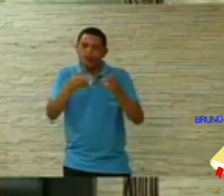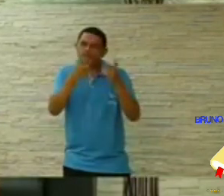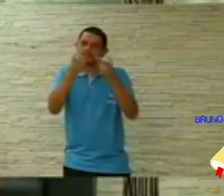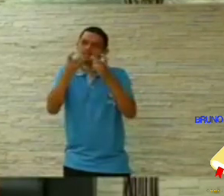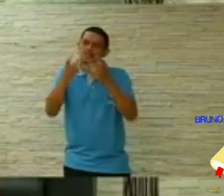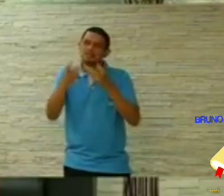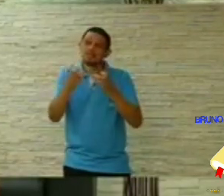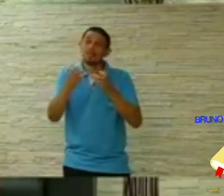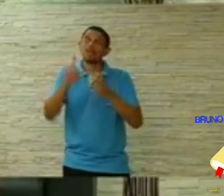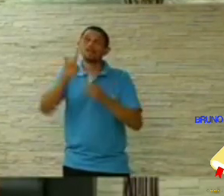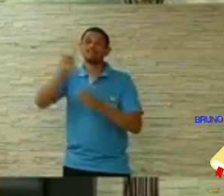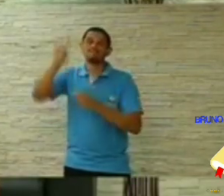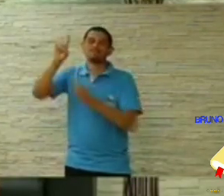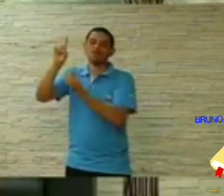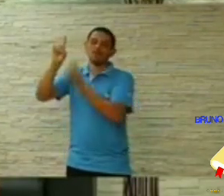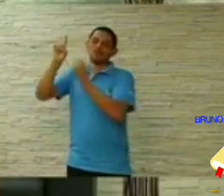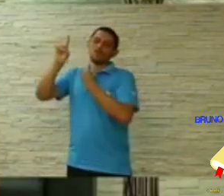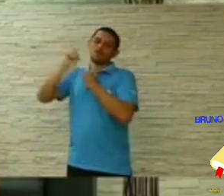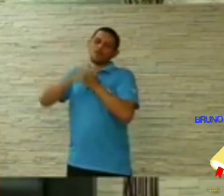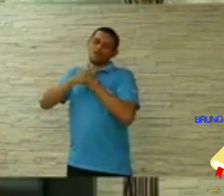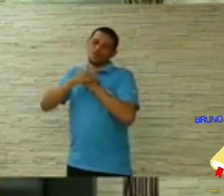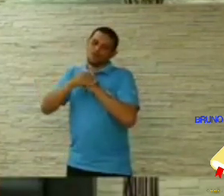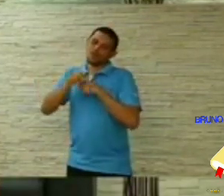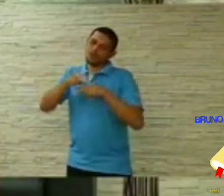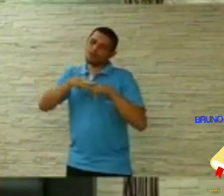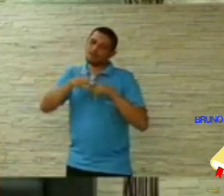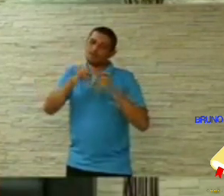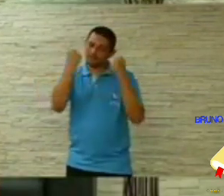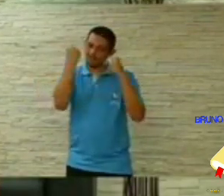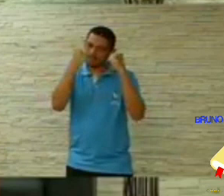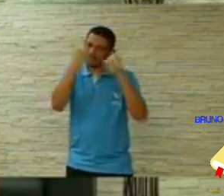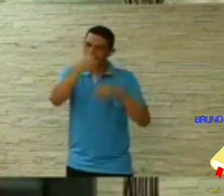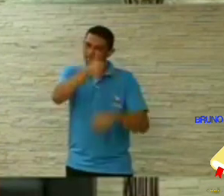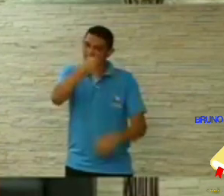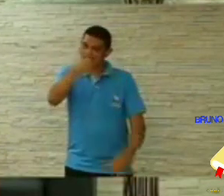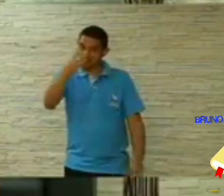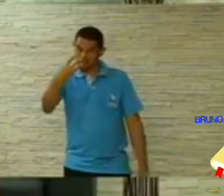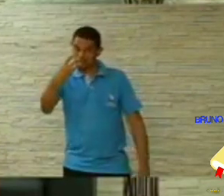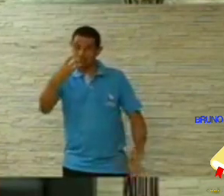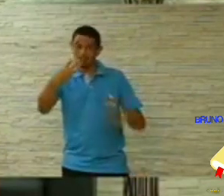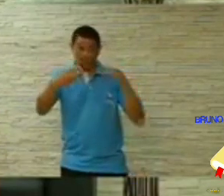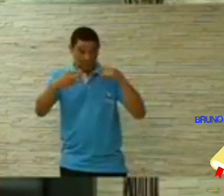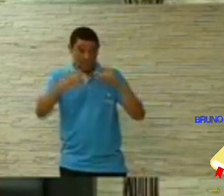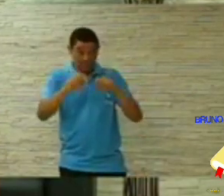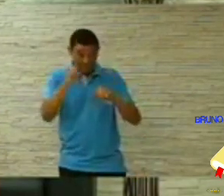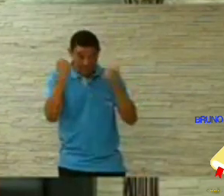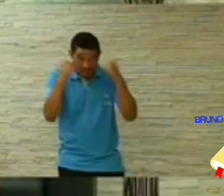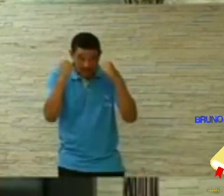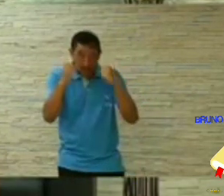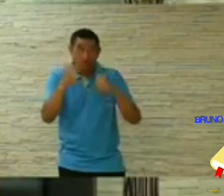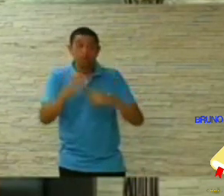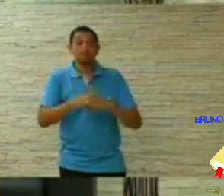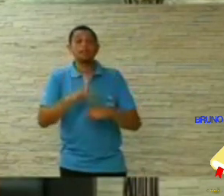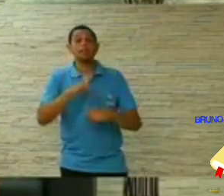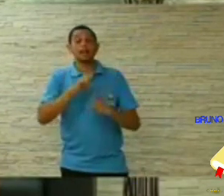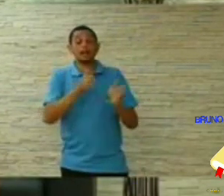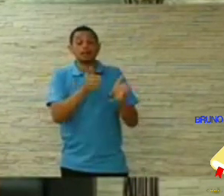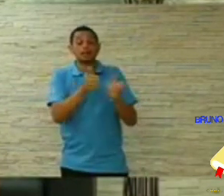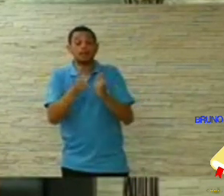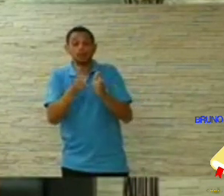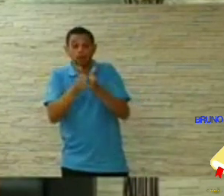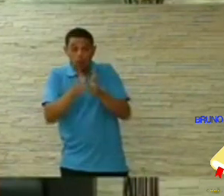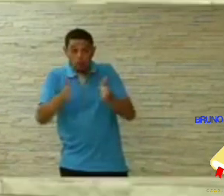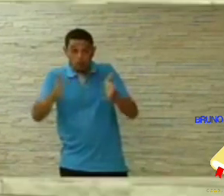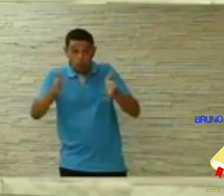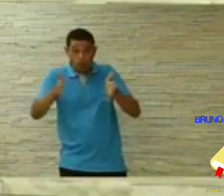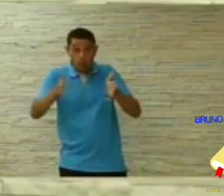trazer nessa noite através do Salmo 113. O Salmo 113, ele faz parte de uma coleção